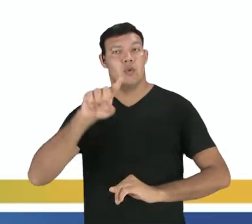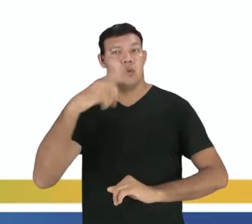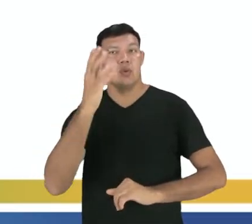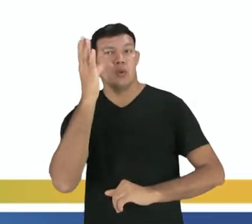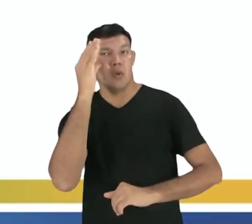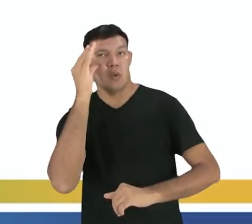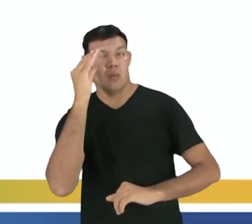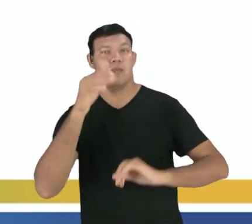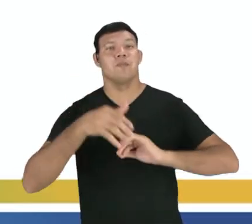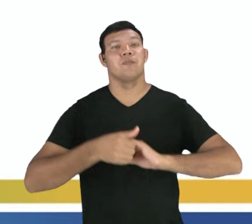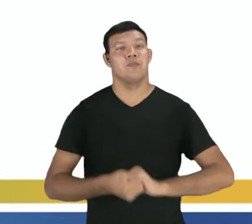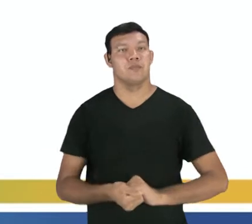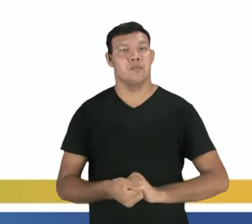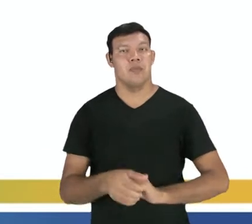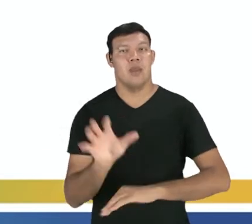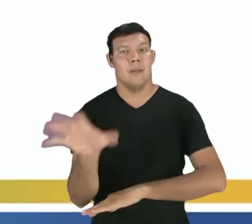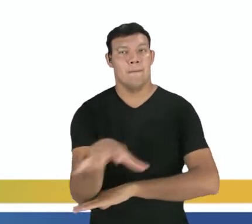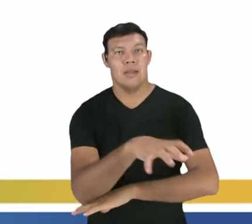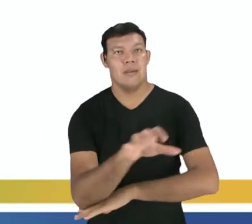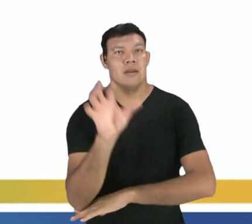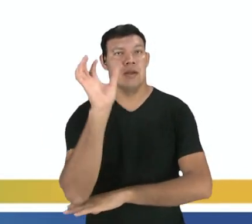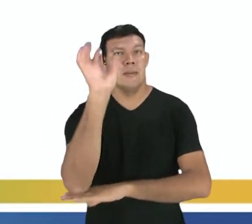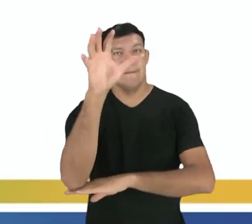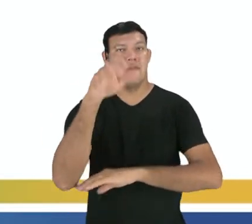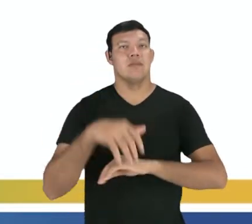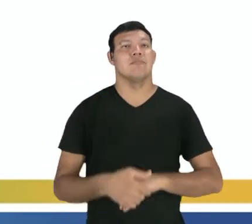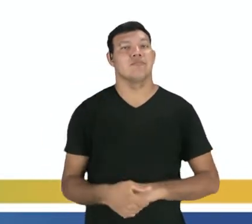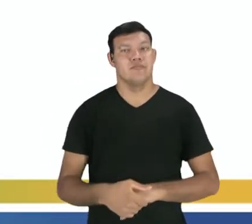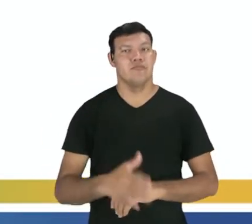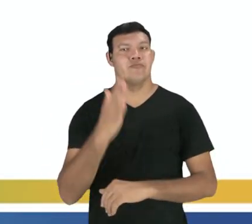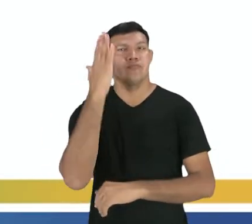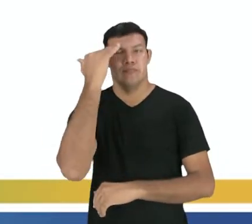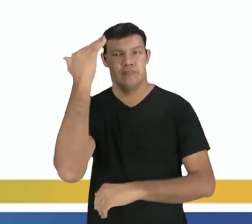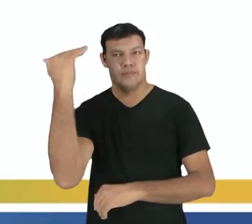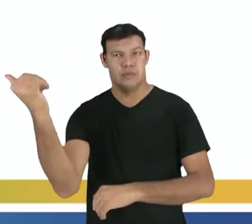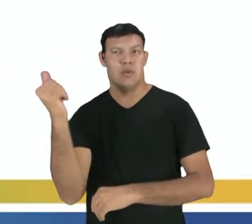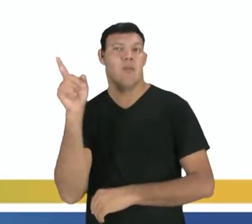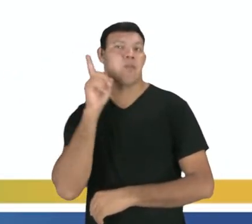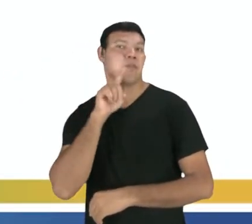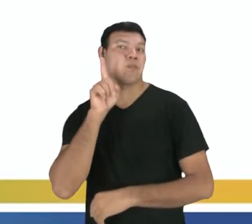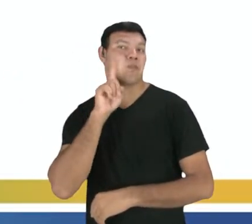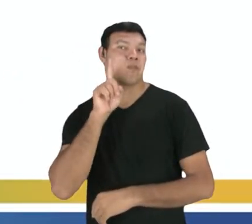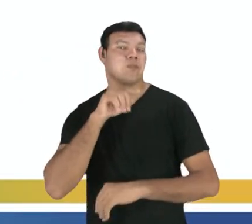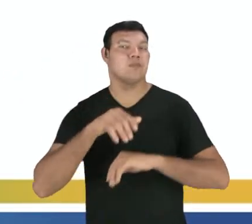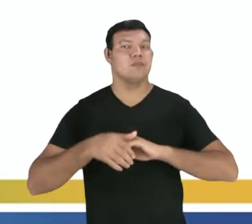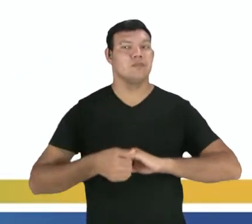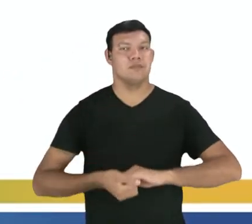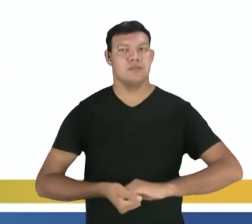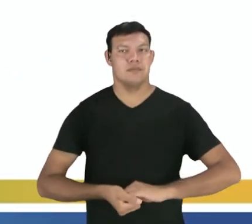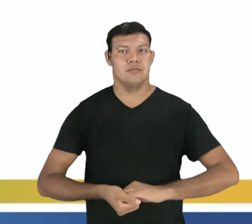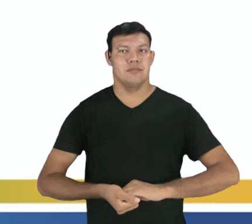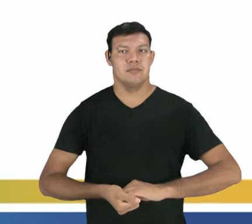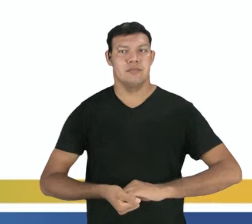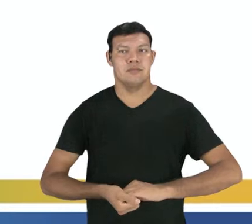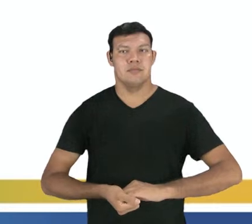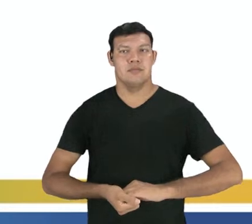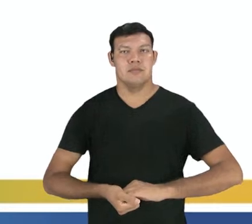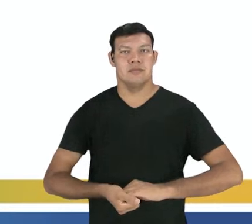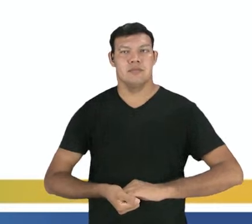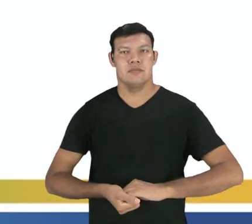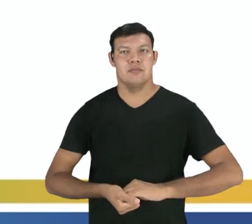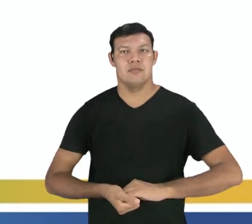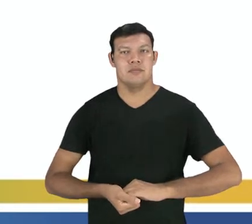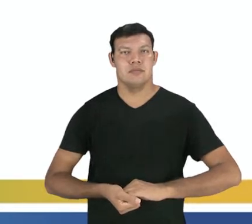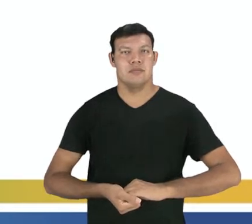outra curiosidade aqui, o basketball is very popular in the USA. basquetebol é muito popular nos Estados Unidos